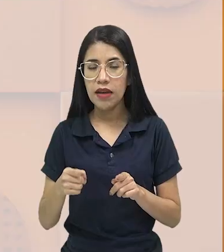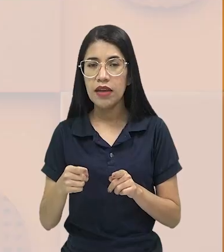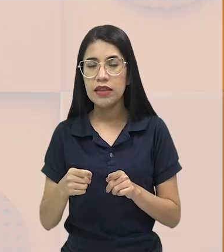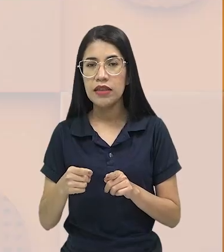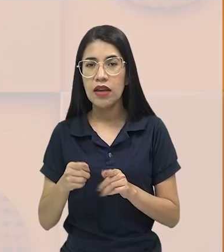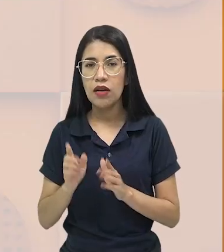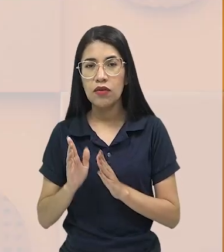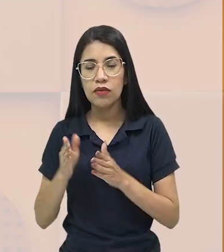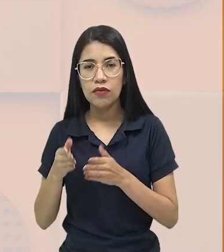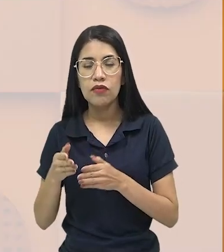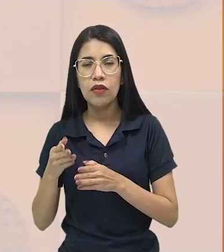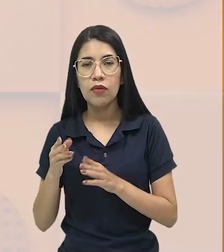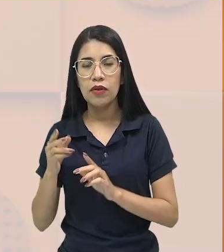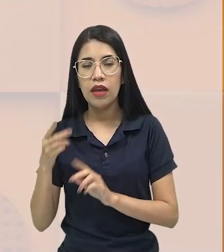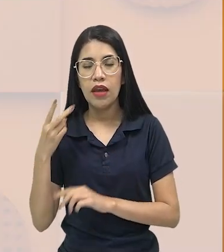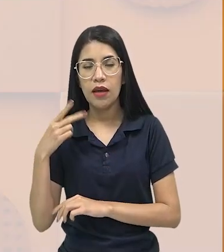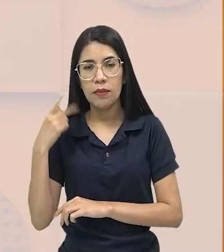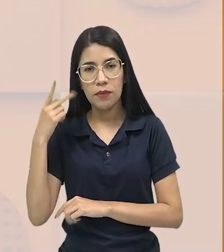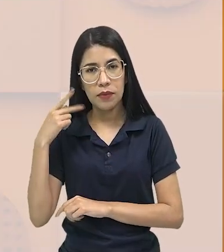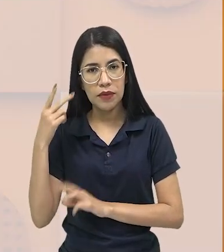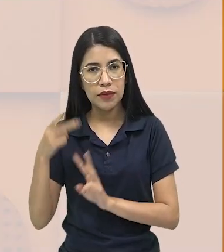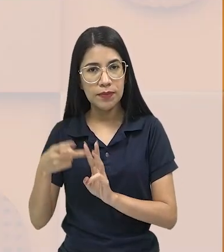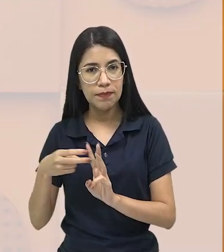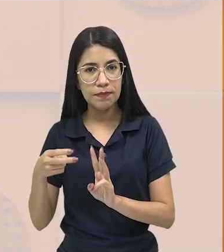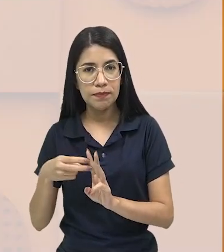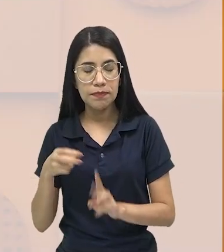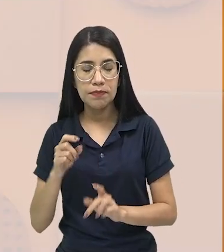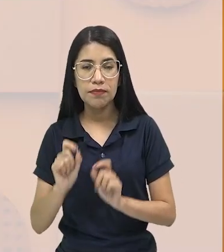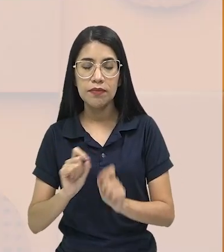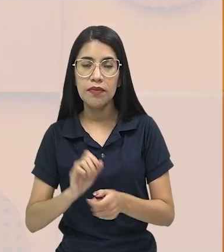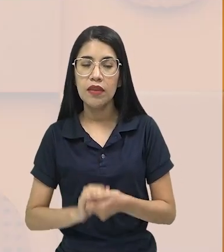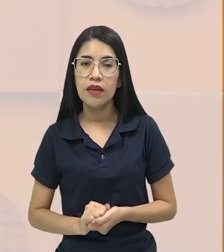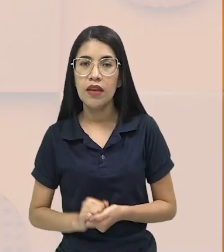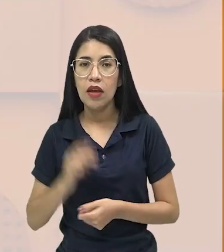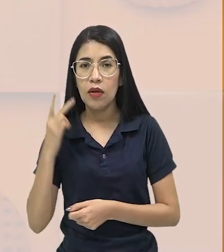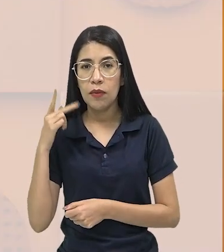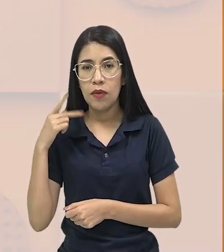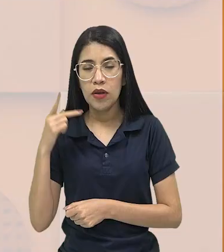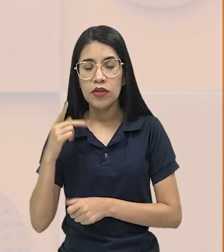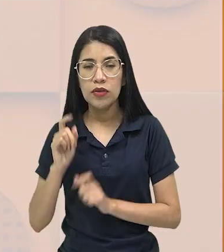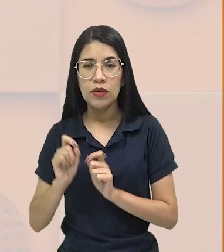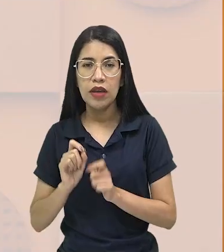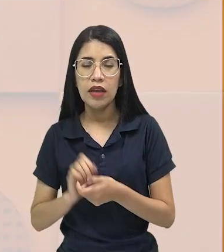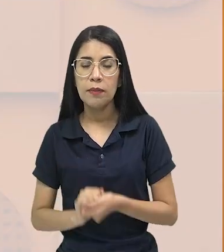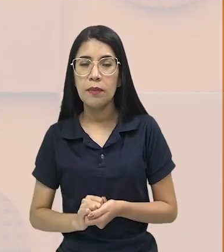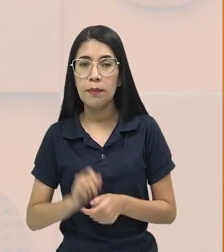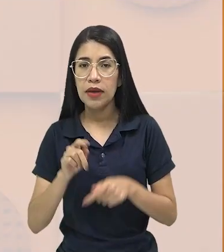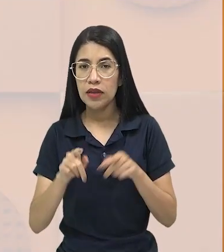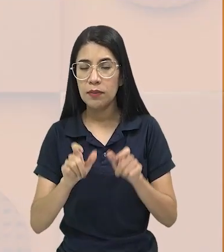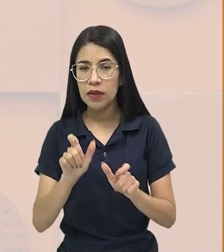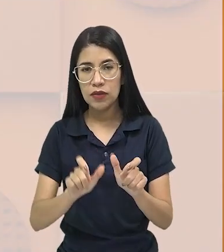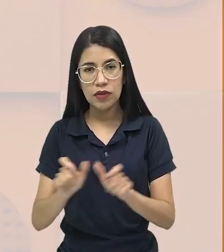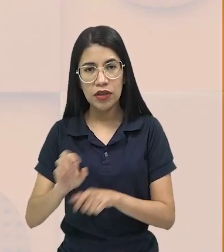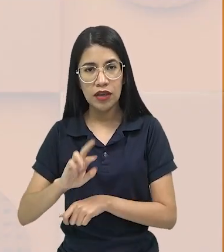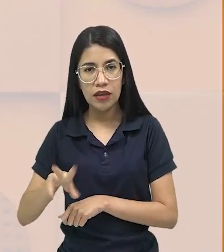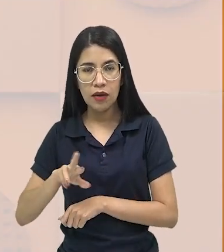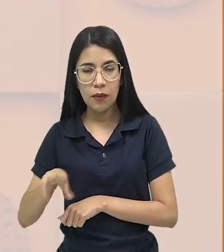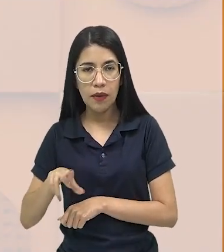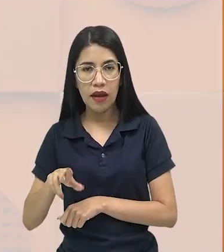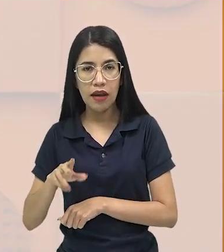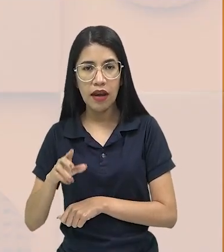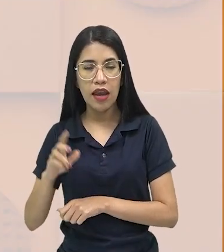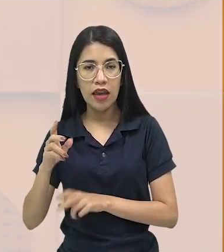em política indigenista, nós estamos falando, de políticas feitas por não indígenas